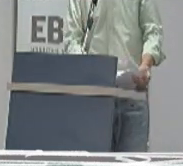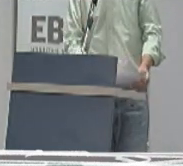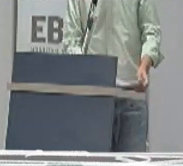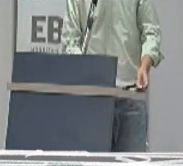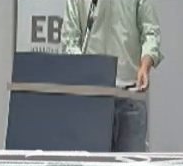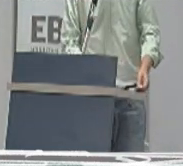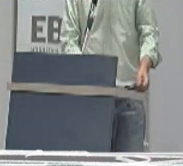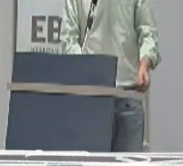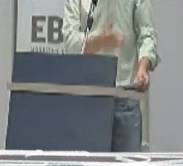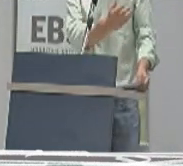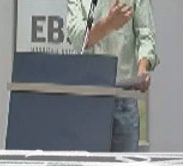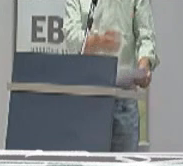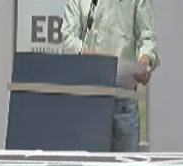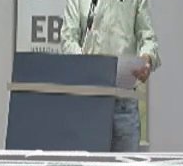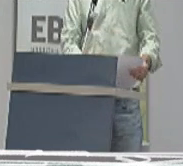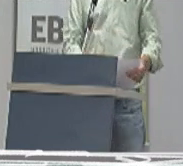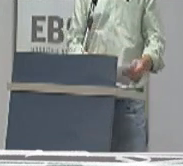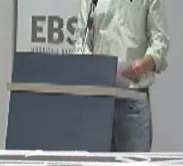Professor